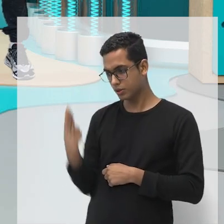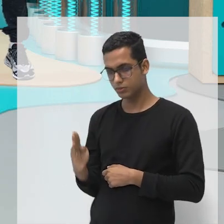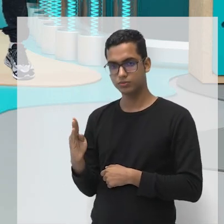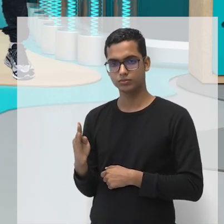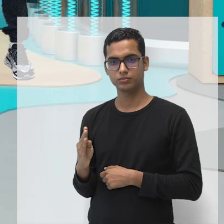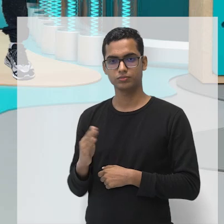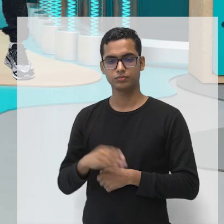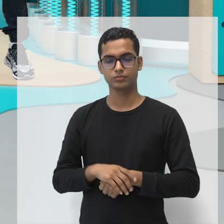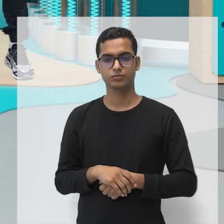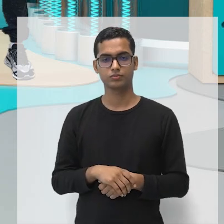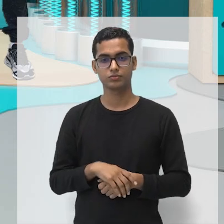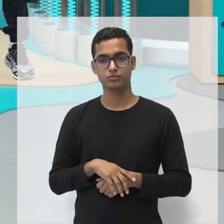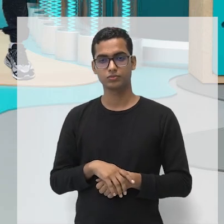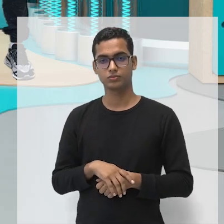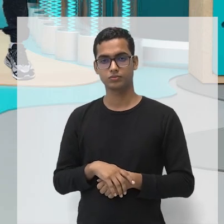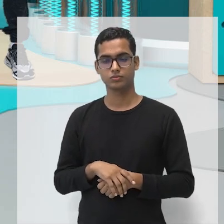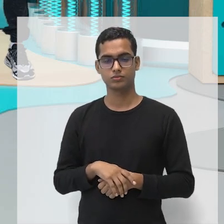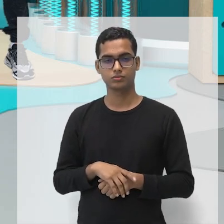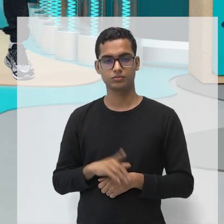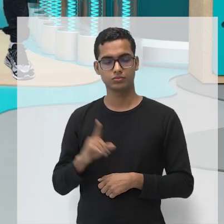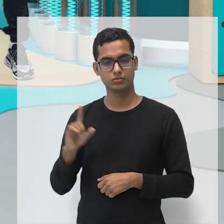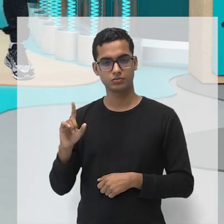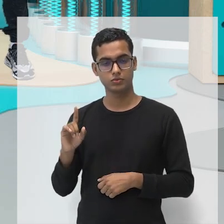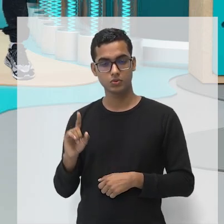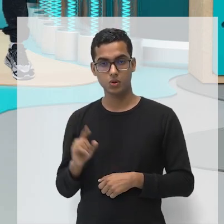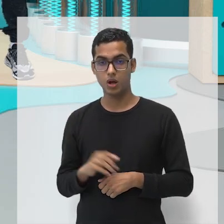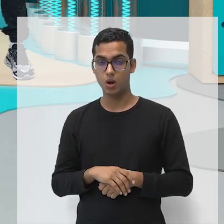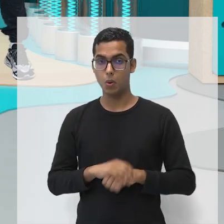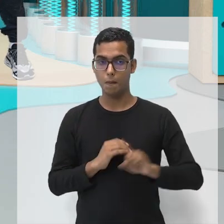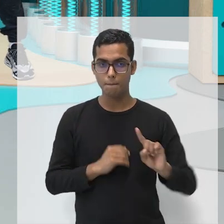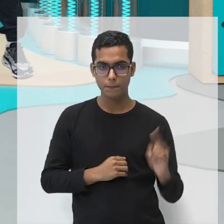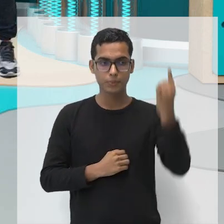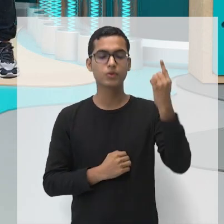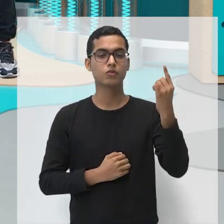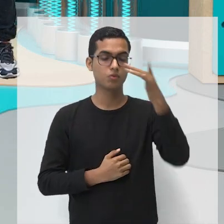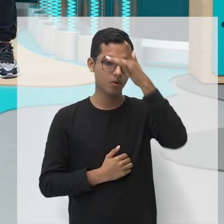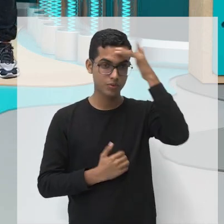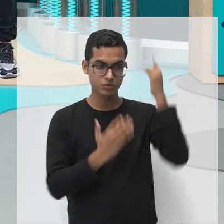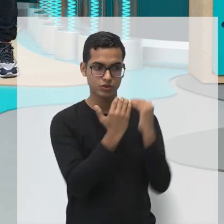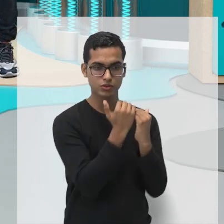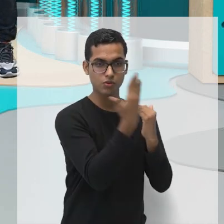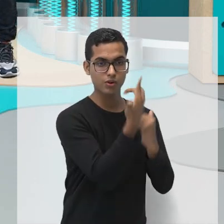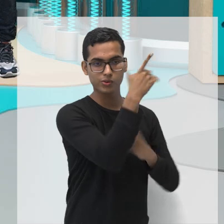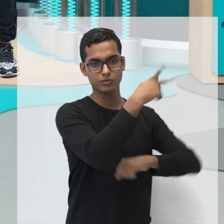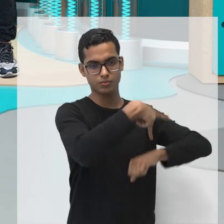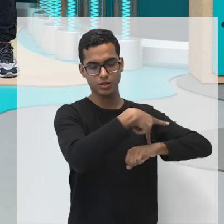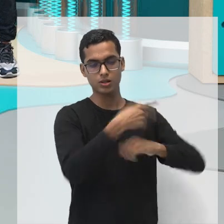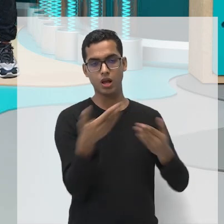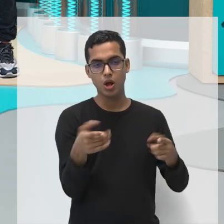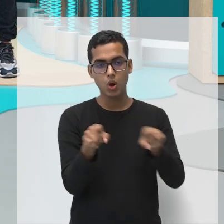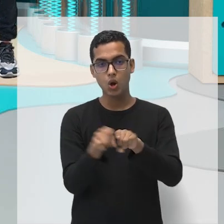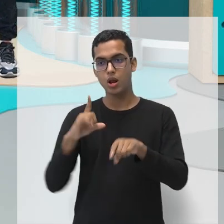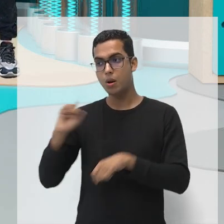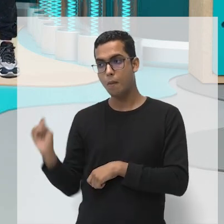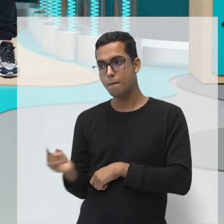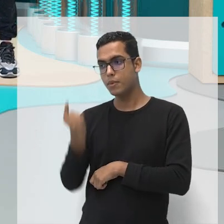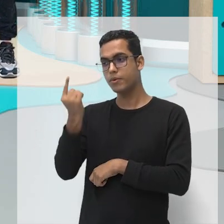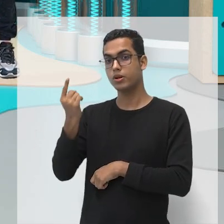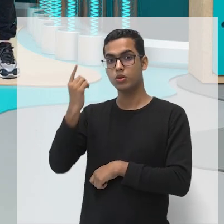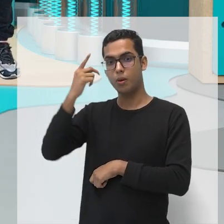distinção. O primeiro que aconteceu, feito por um estrangeiro, e o primeiro que aconteceu, feito por um brasileiro, foi da Marta